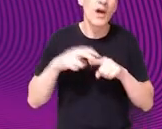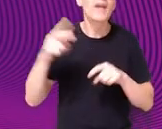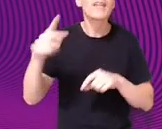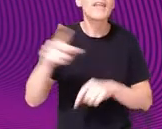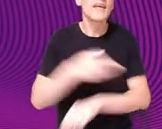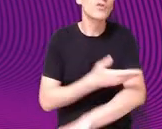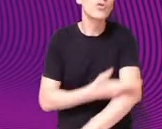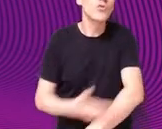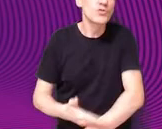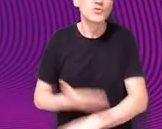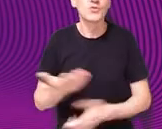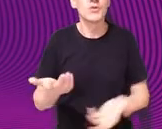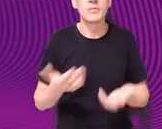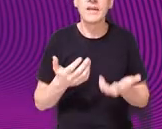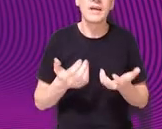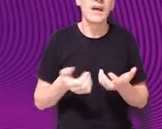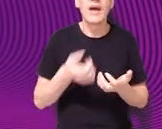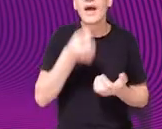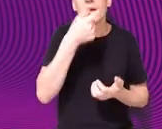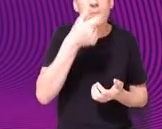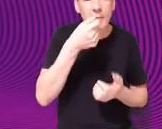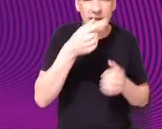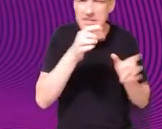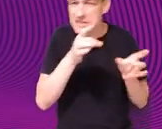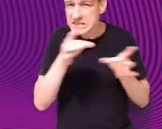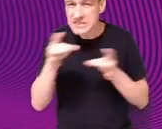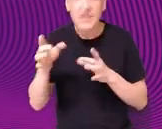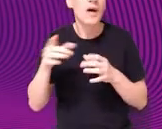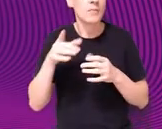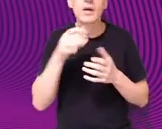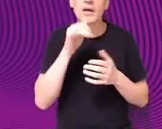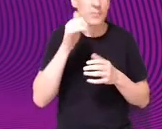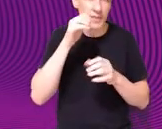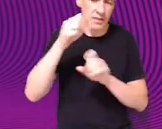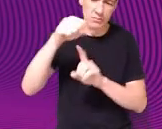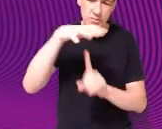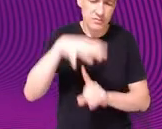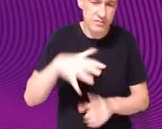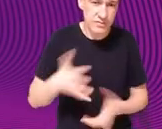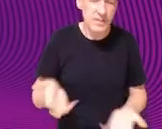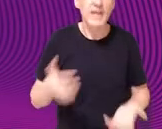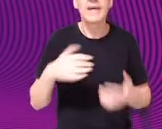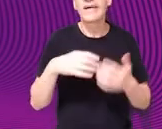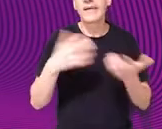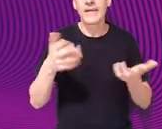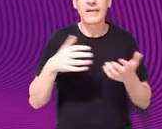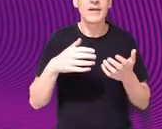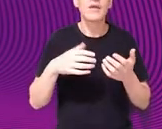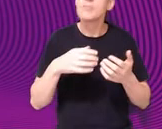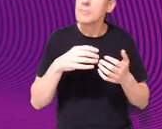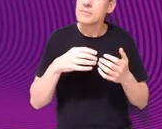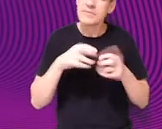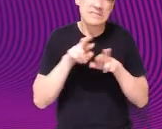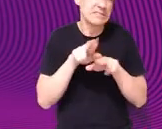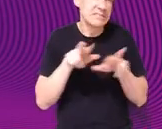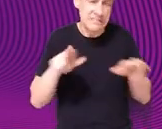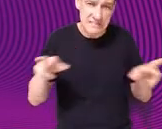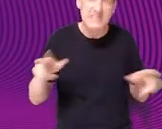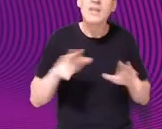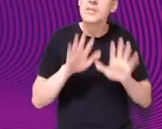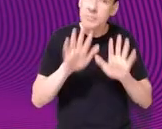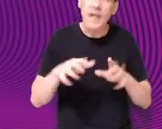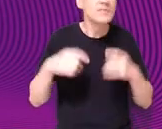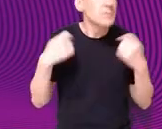a adesão, por exemplo, ela aí pula de paraquedas, faz tudo, mas ela é uma doente, você vai ter que vê-la de perto e